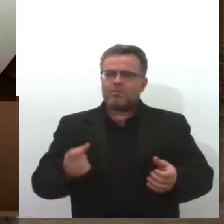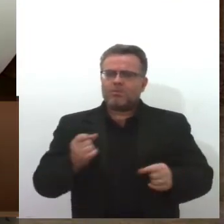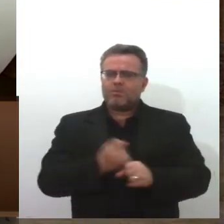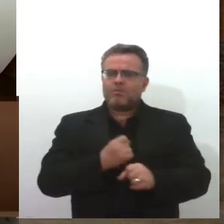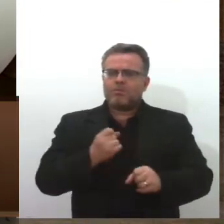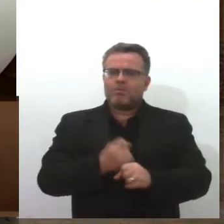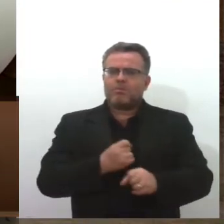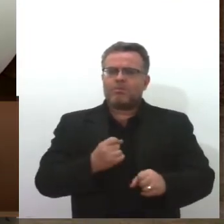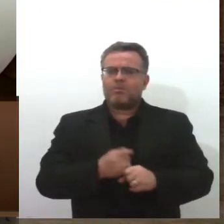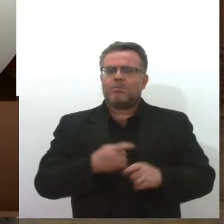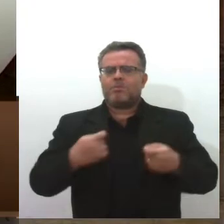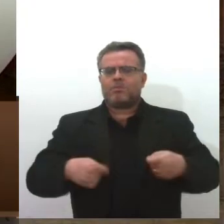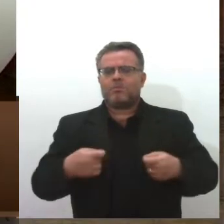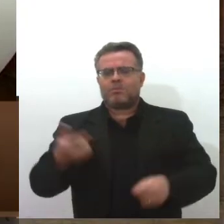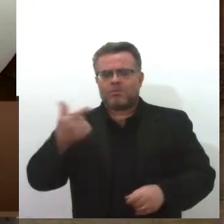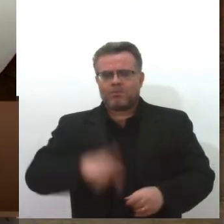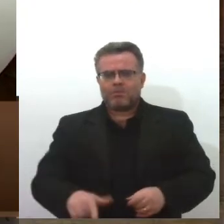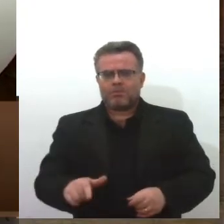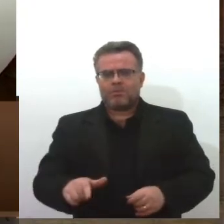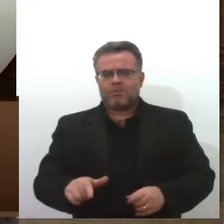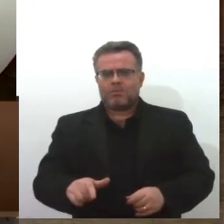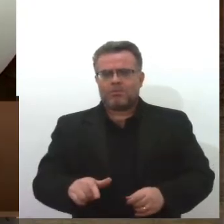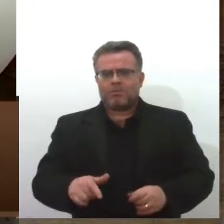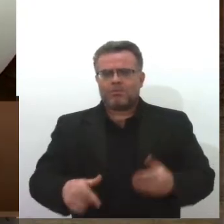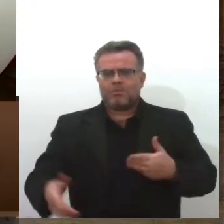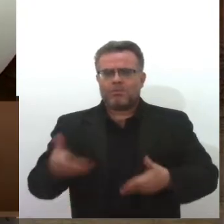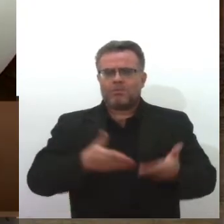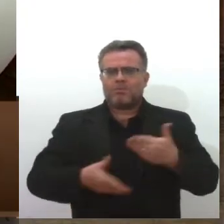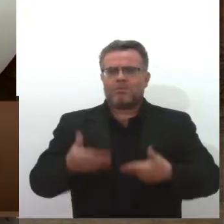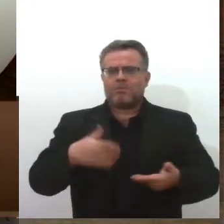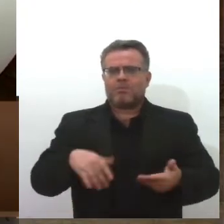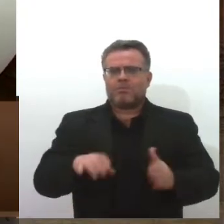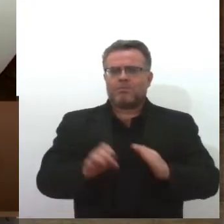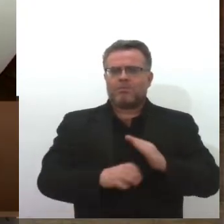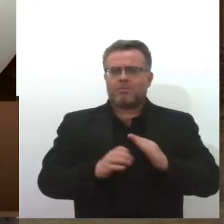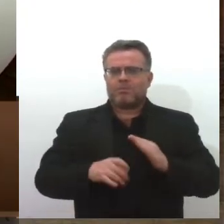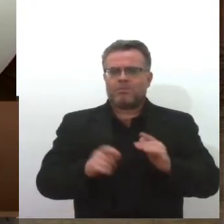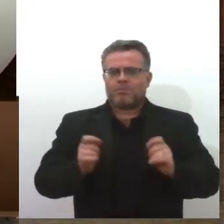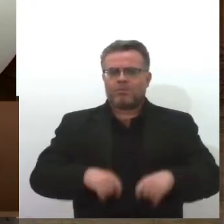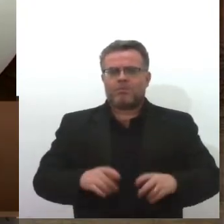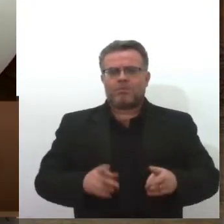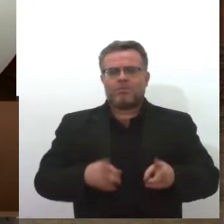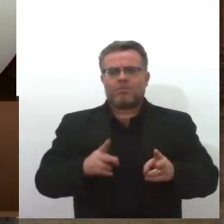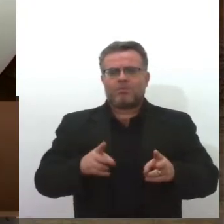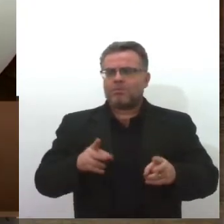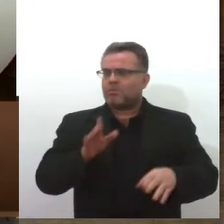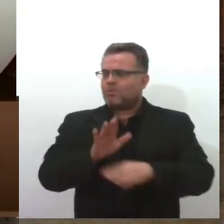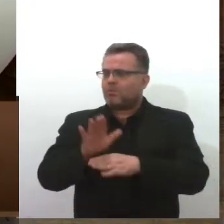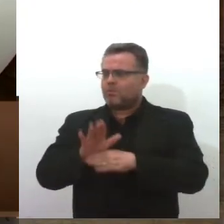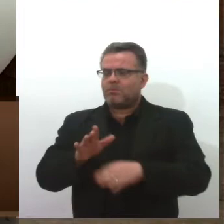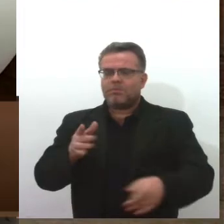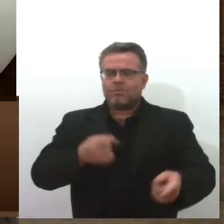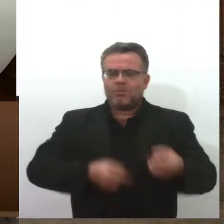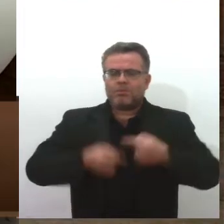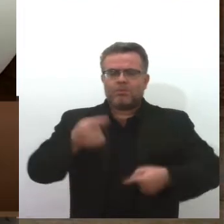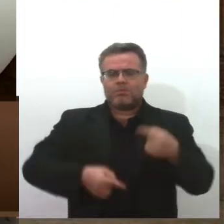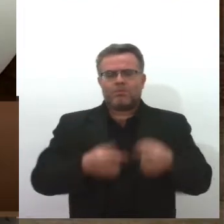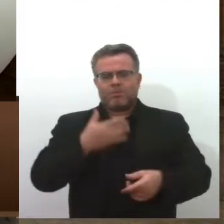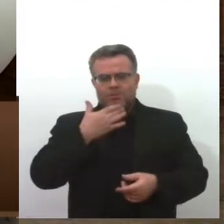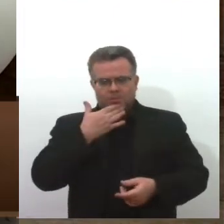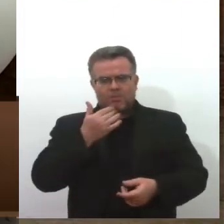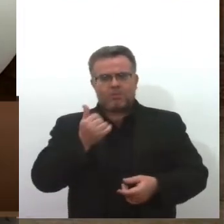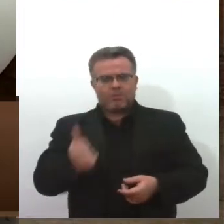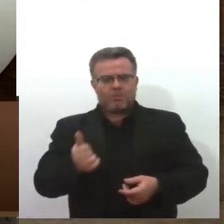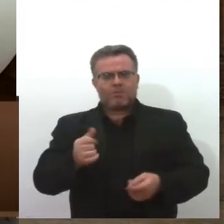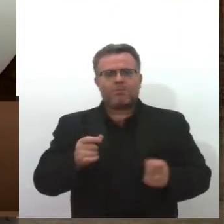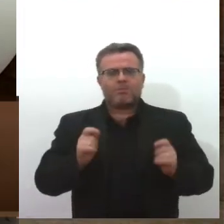vai refaz de novo. Então, a parceria com a empresa que faça isso, que dê manutenção e que cobre por um pedágio, é muito mais saudável, é muito mais tranquilo para